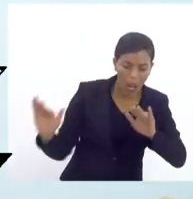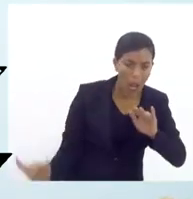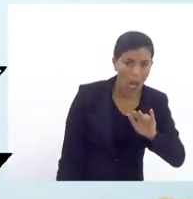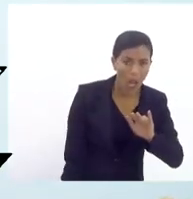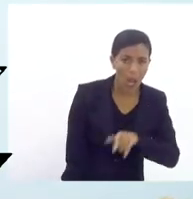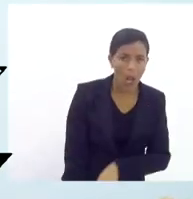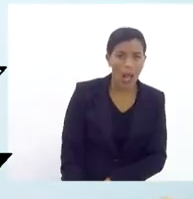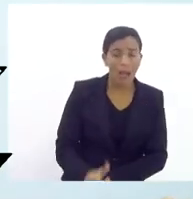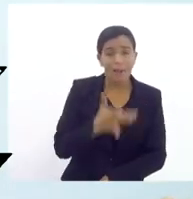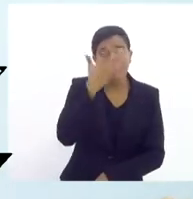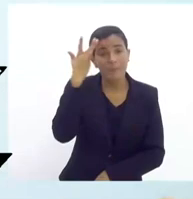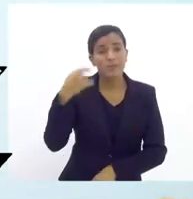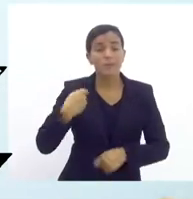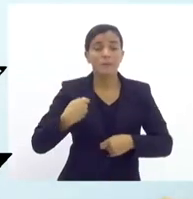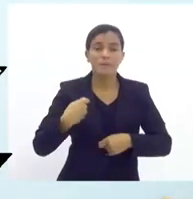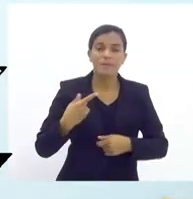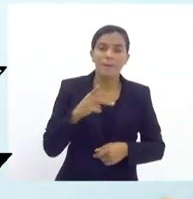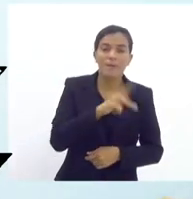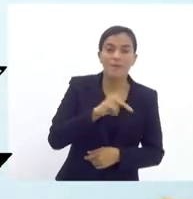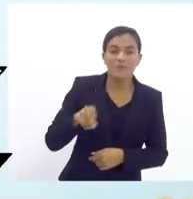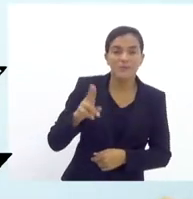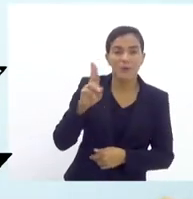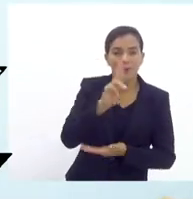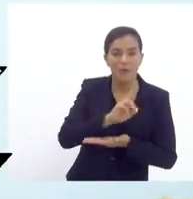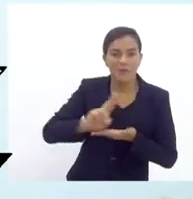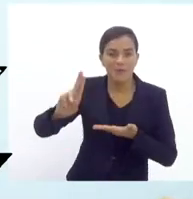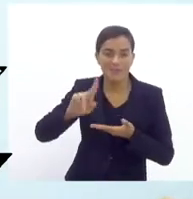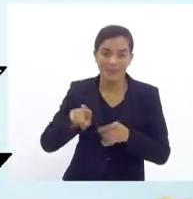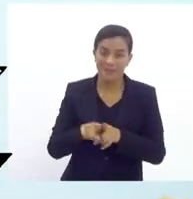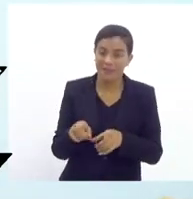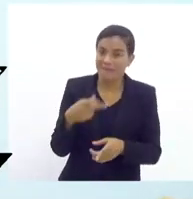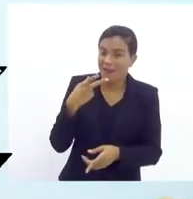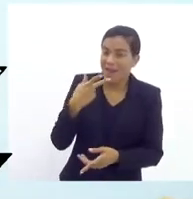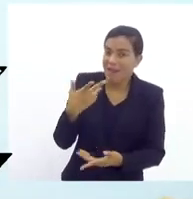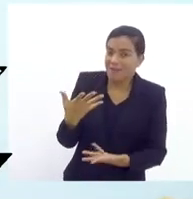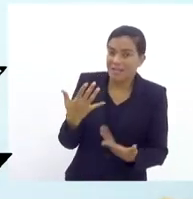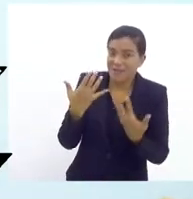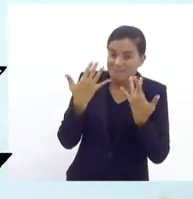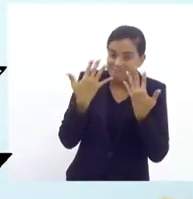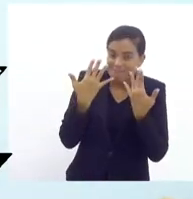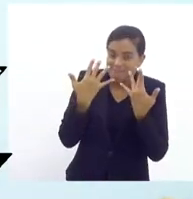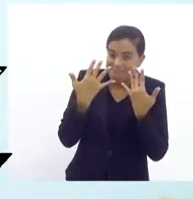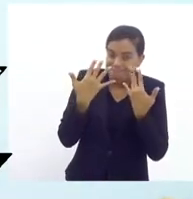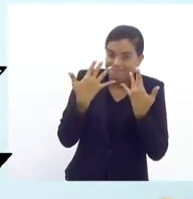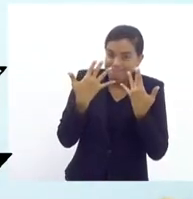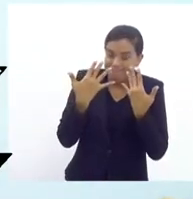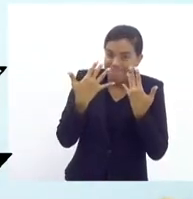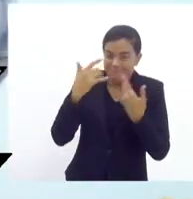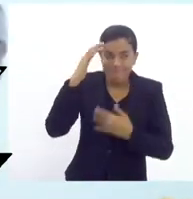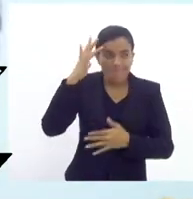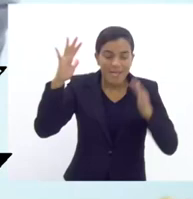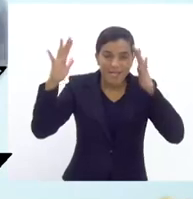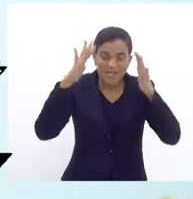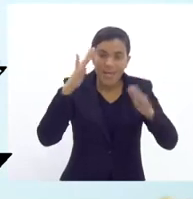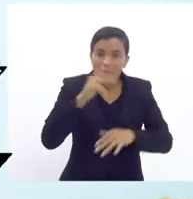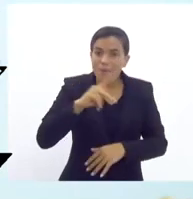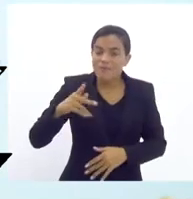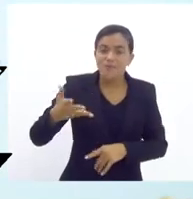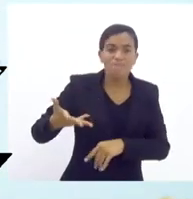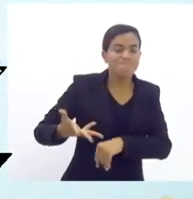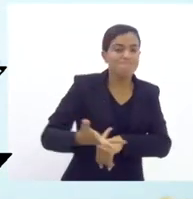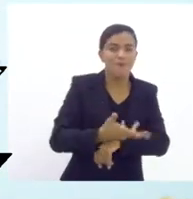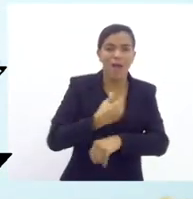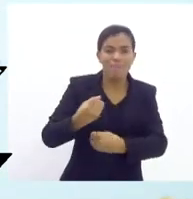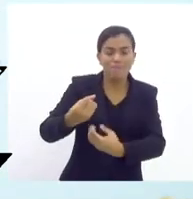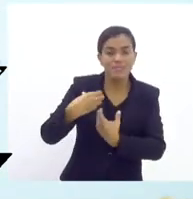Quem deveria ter esse reconhecimento professor de universitários que só de falar disso até eu fiquei emocionado de pensar grandes professores que me